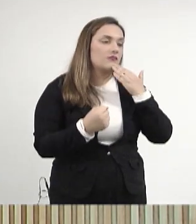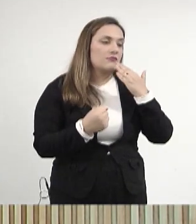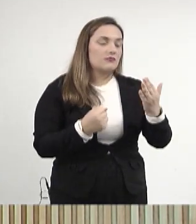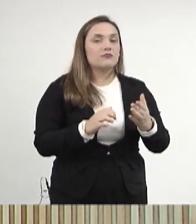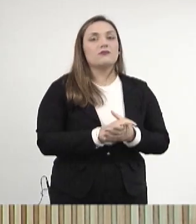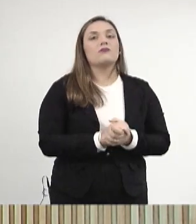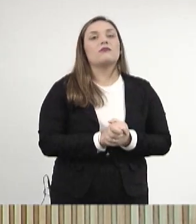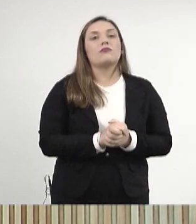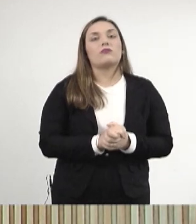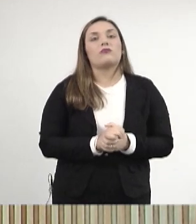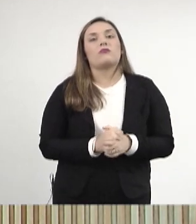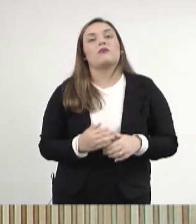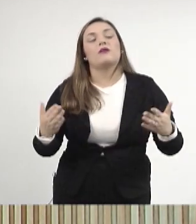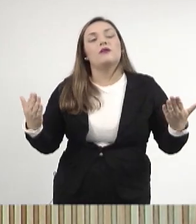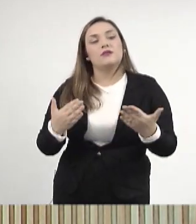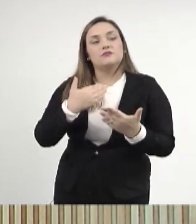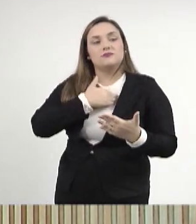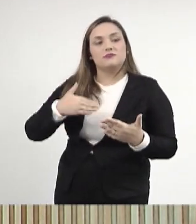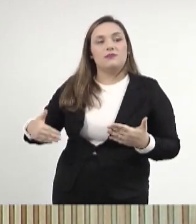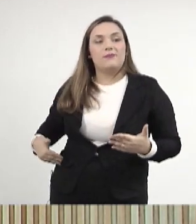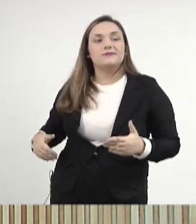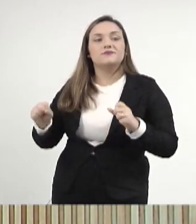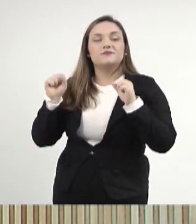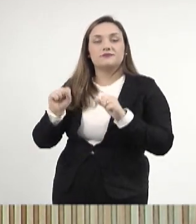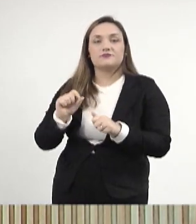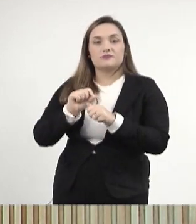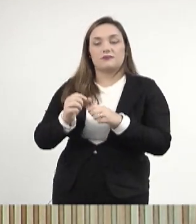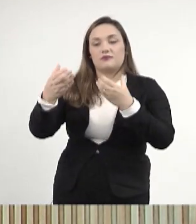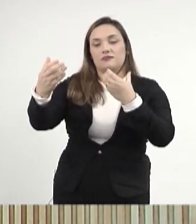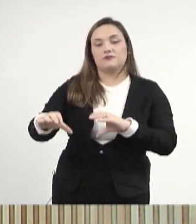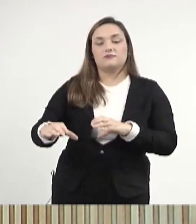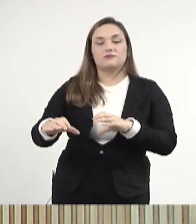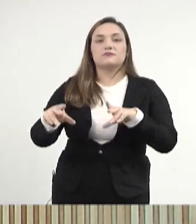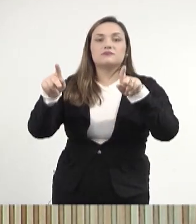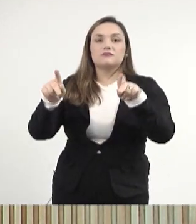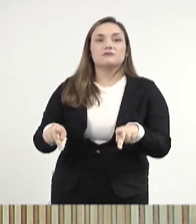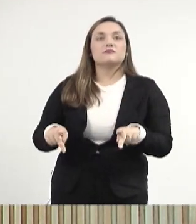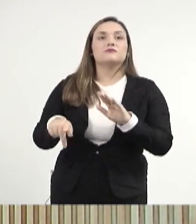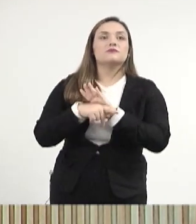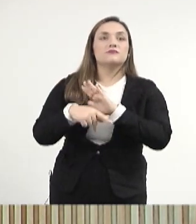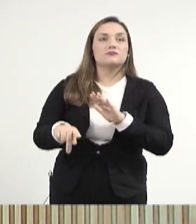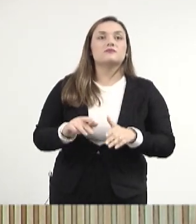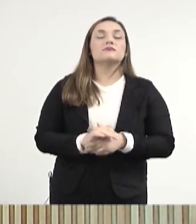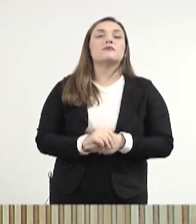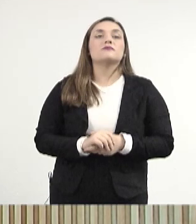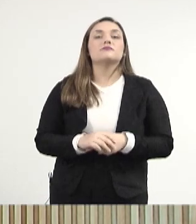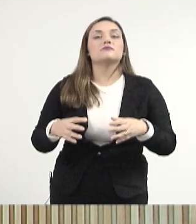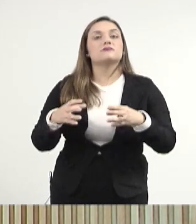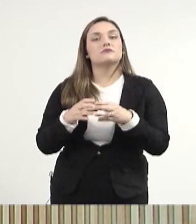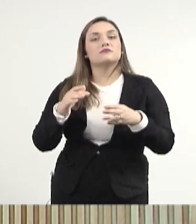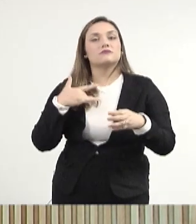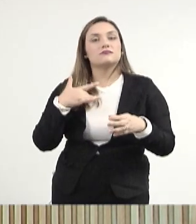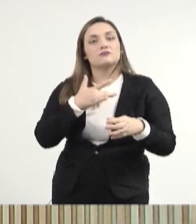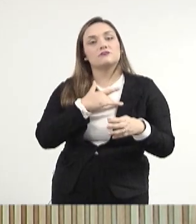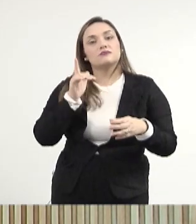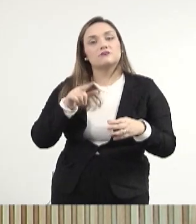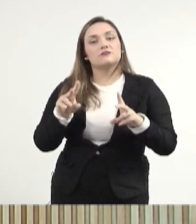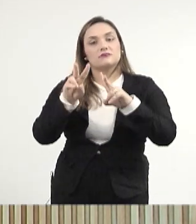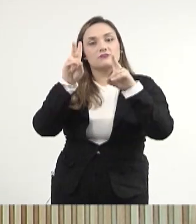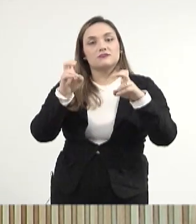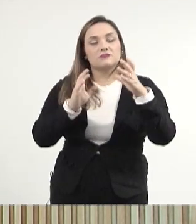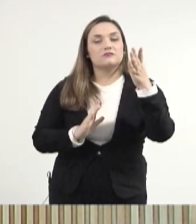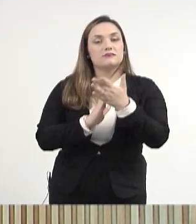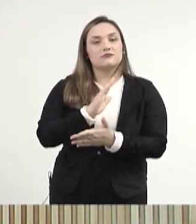vão permitir o governo a realizar em breve um concurso público para a Fundação de Saúde. Matéria, então, aprovada